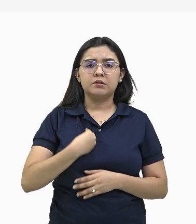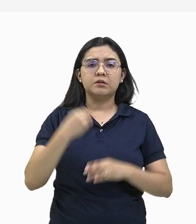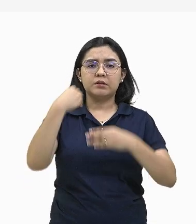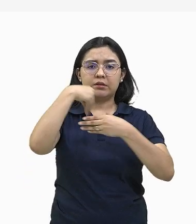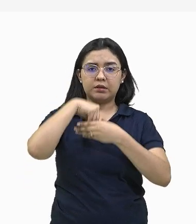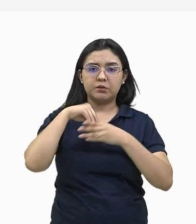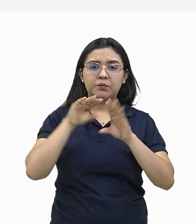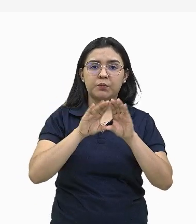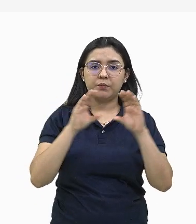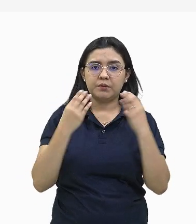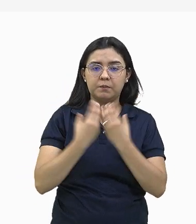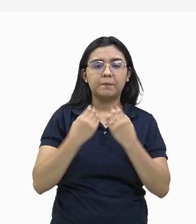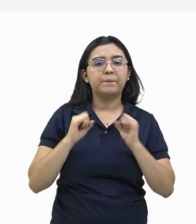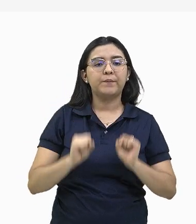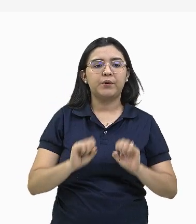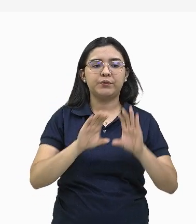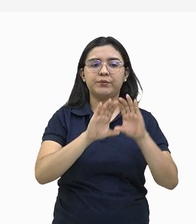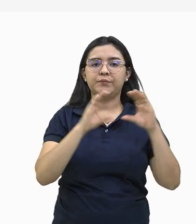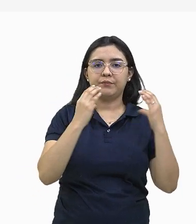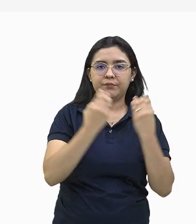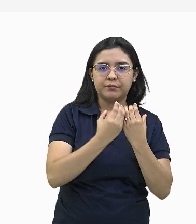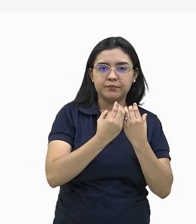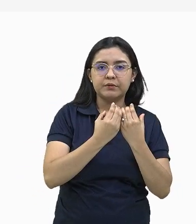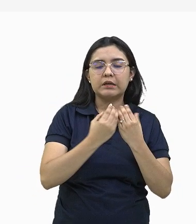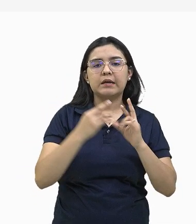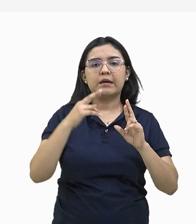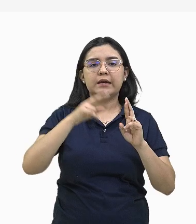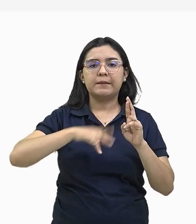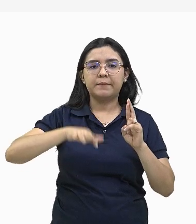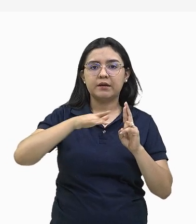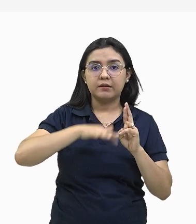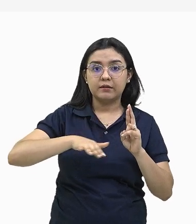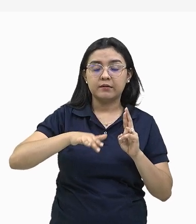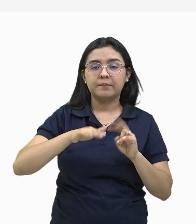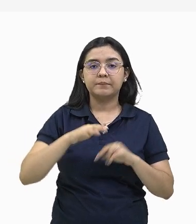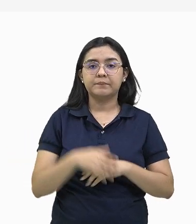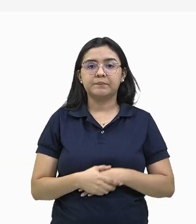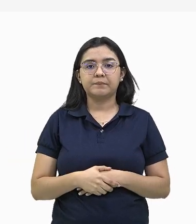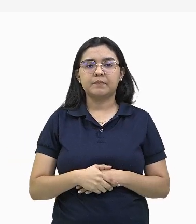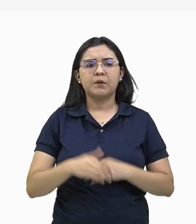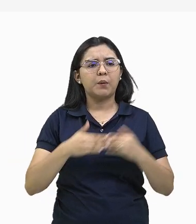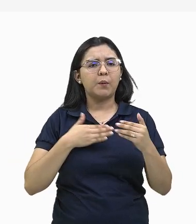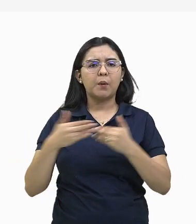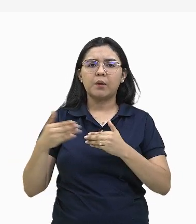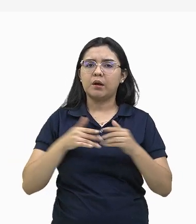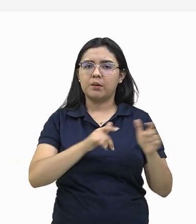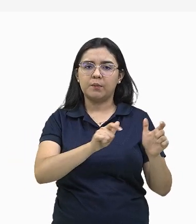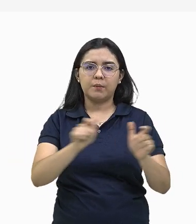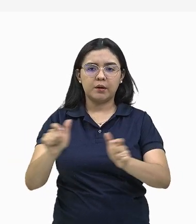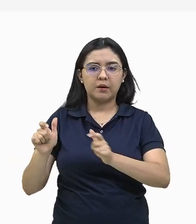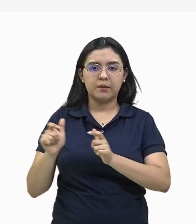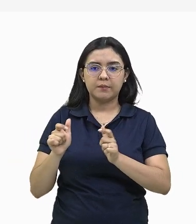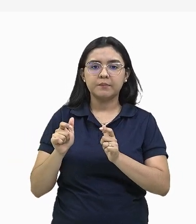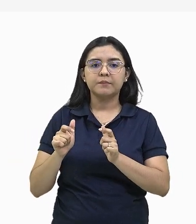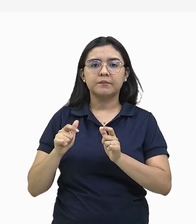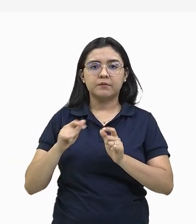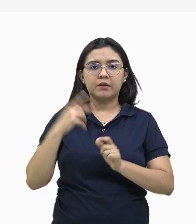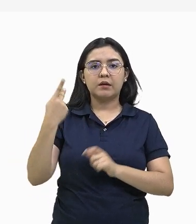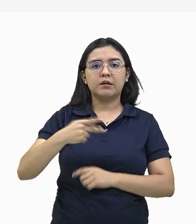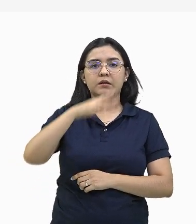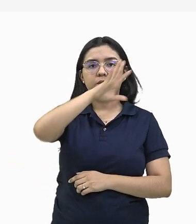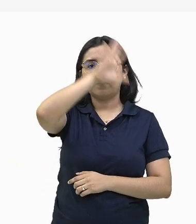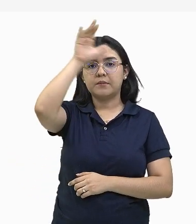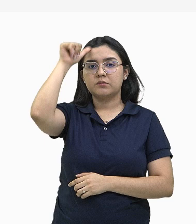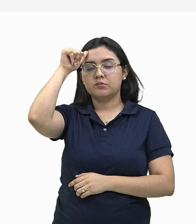nas comunidades. Pode ser numa comunidade, né, ribeirinha, de qualquer localidade do Amazonas, em